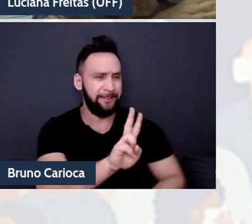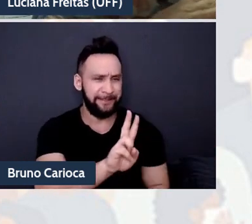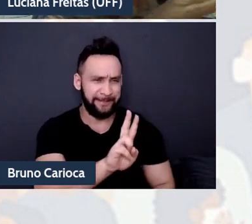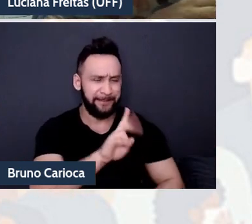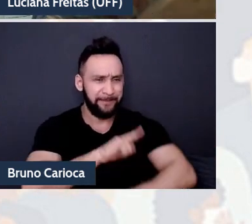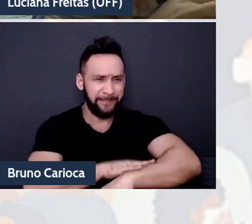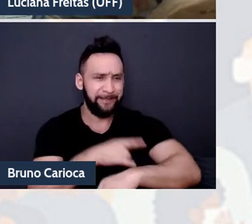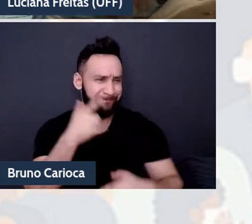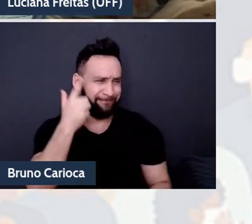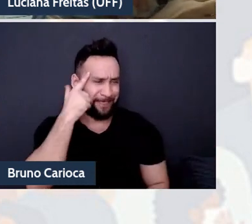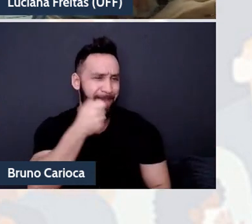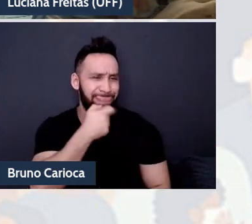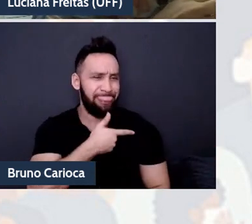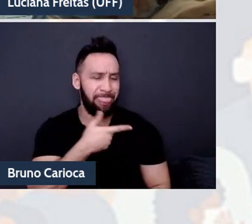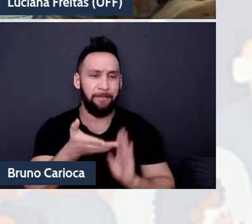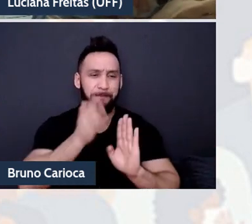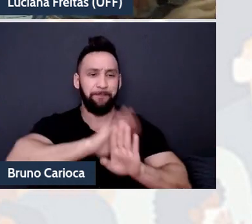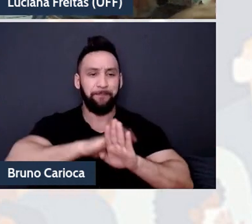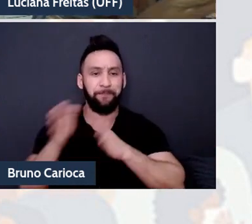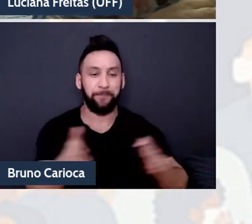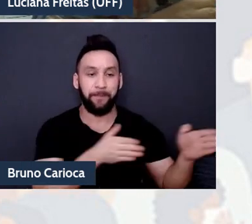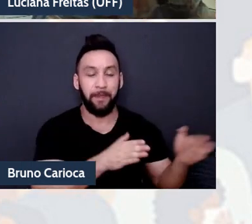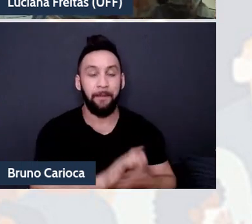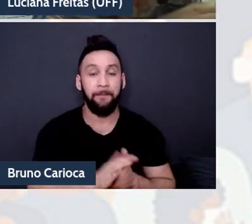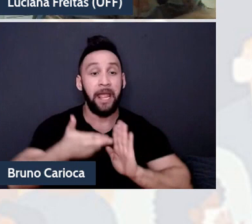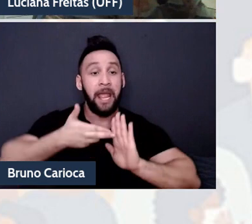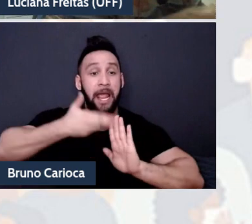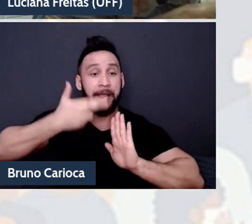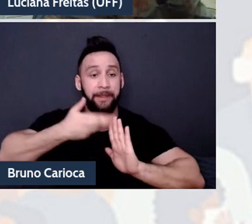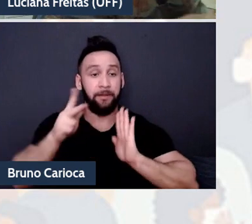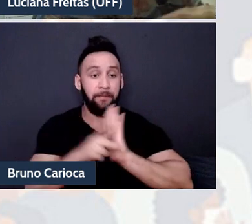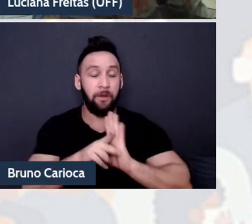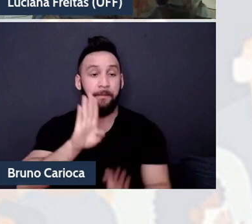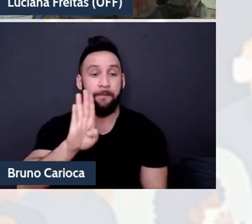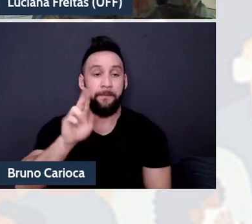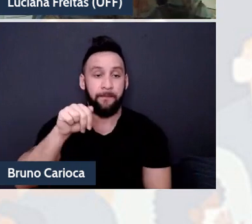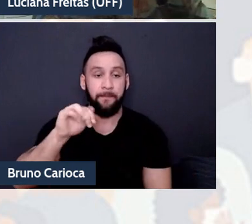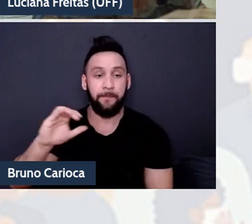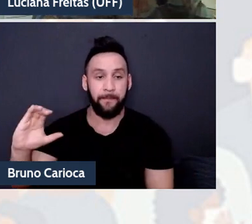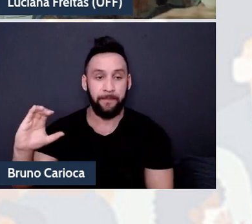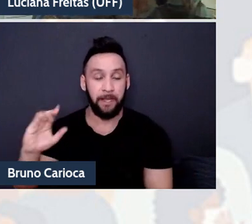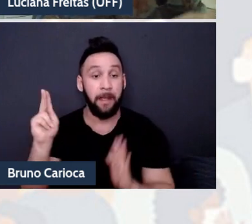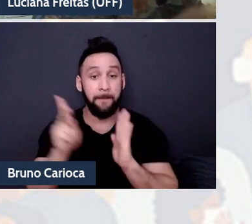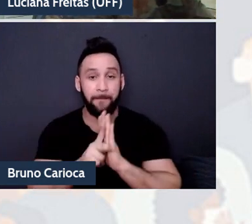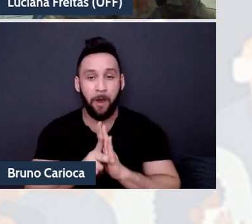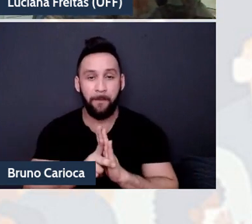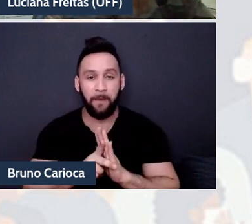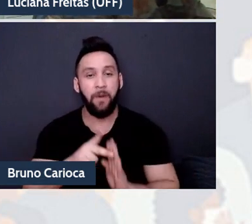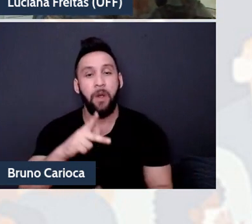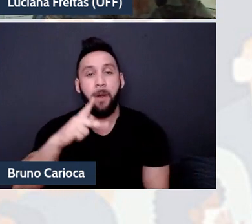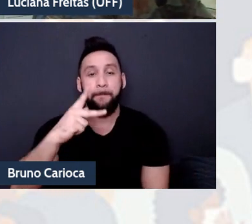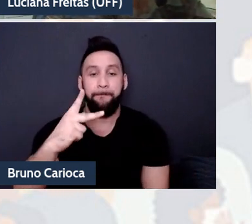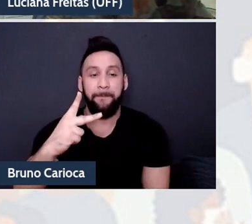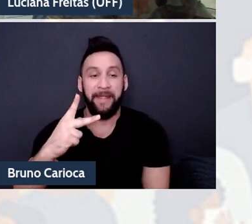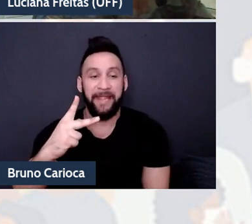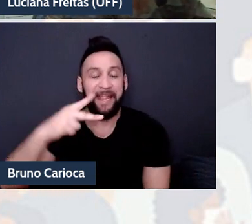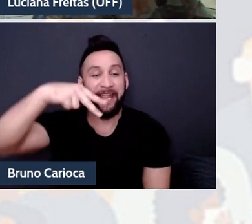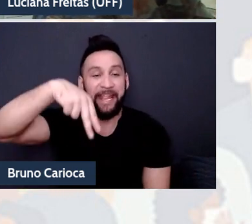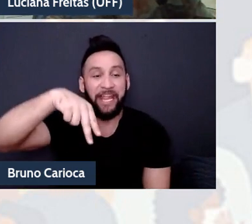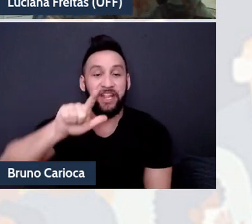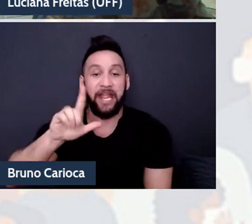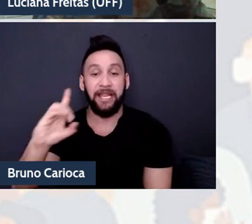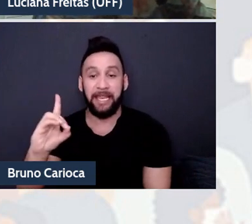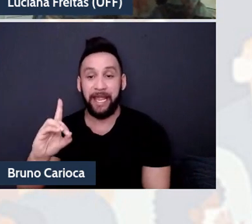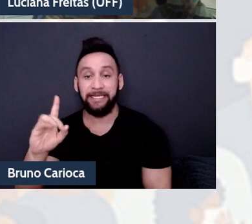própria BNCC. A própria resolução da BNCC diz que o Programa Nacional do Livro Didático deve atender o instituído pela